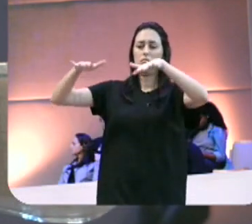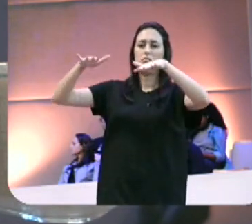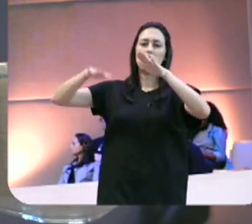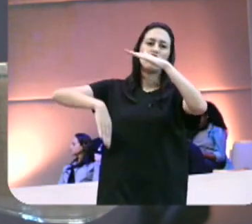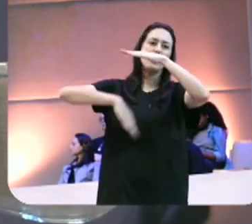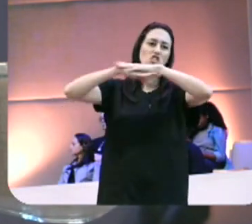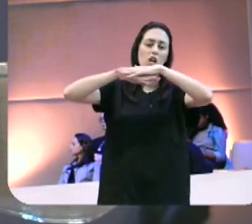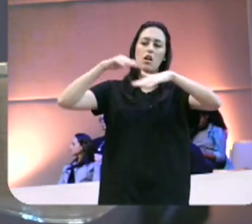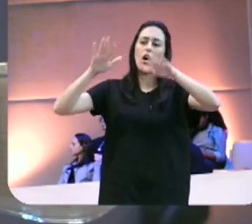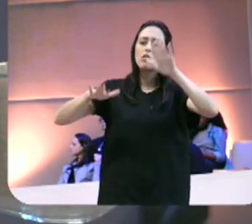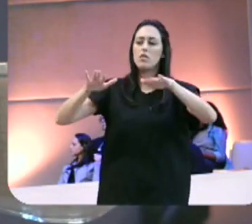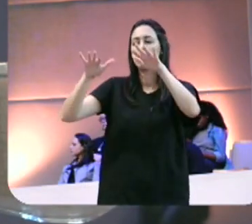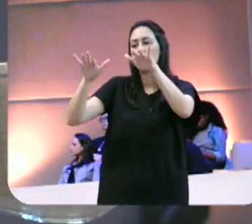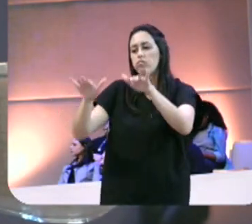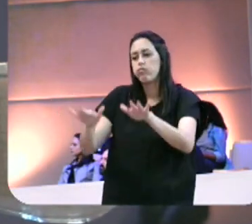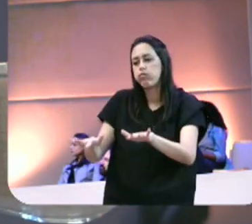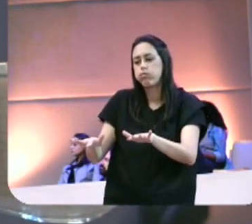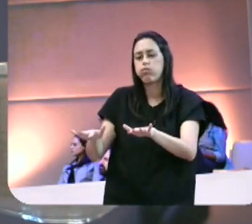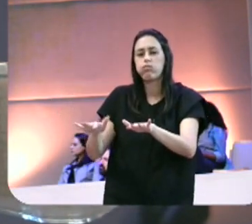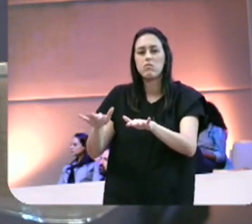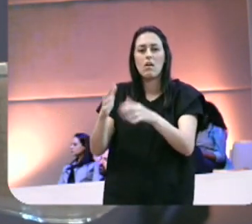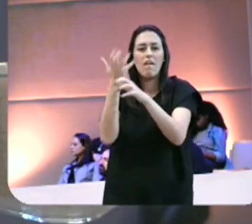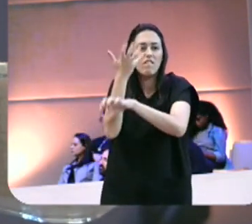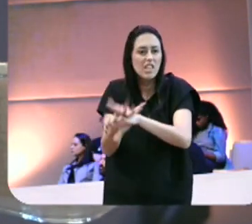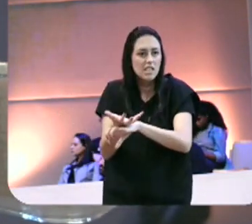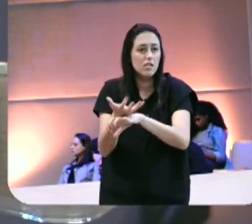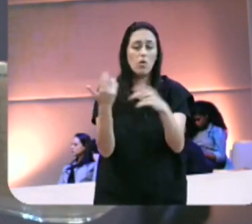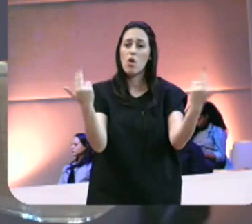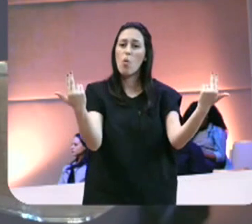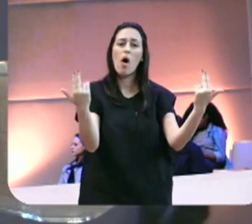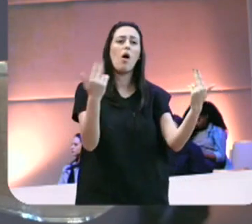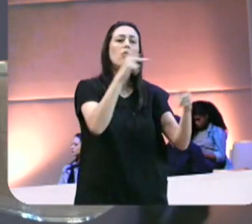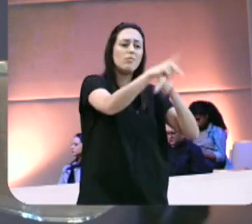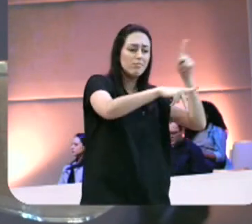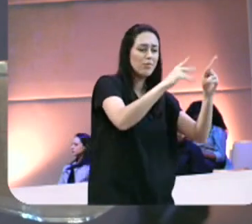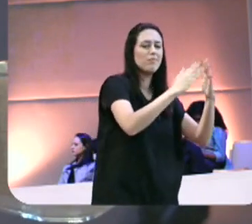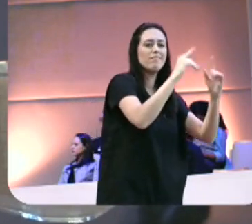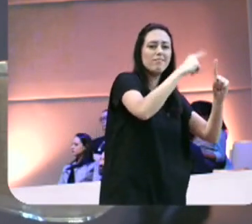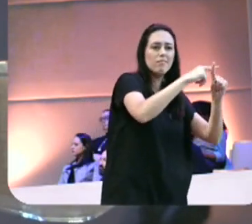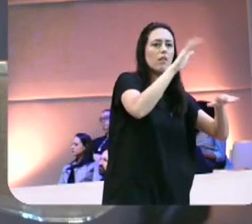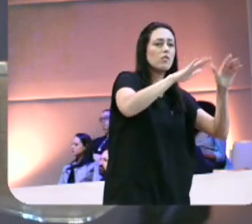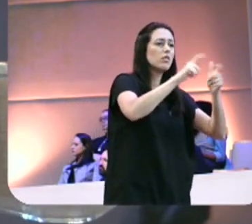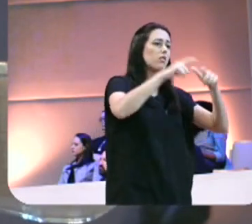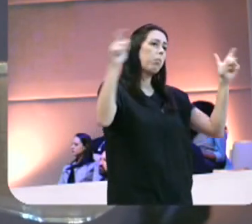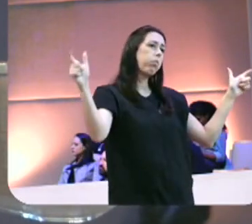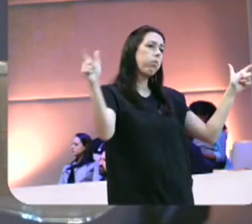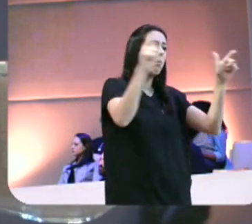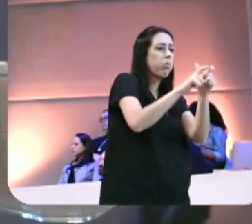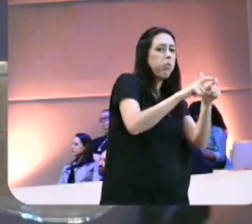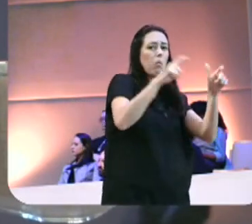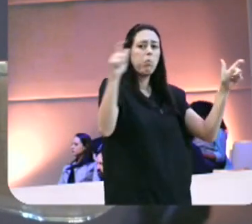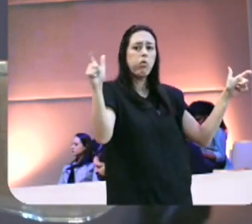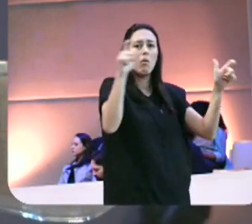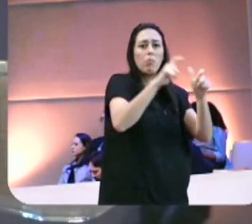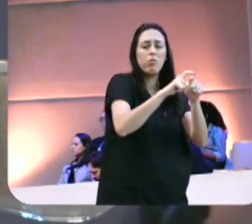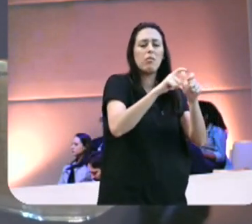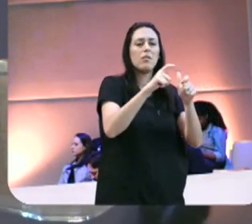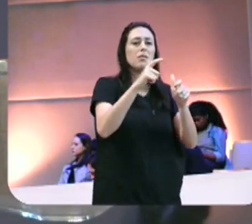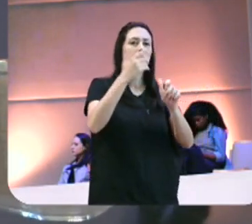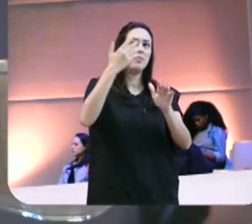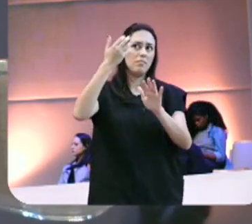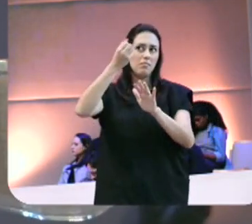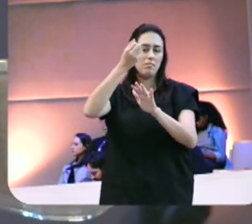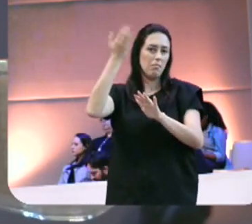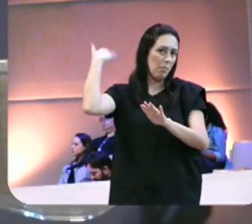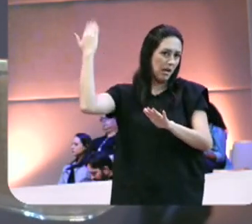o avanço do reino de Deus sobre a terra. Basta você pensar que nos primeiros séculos depois de Jesus Cristo, quando a igreja